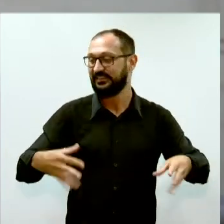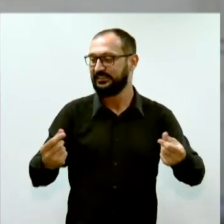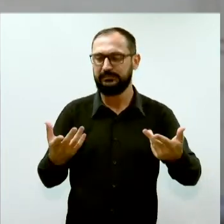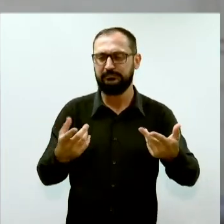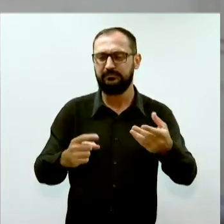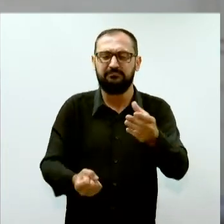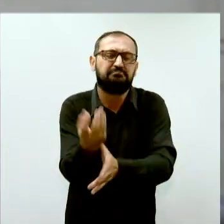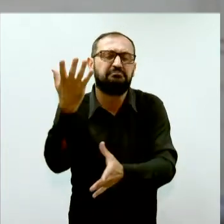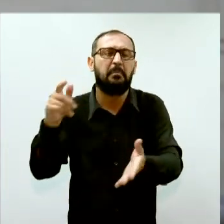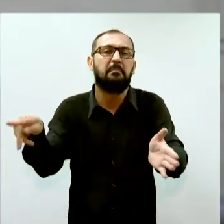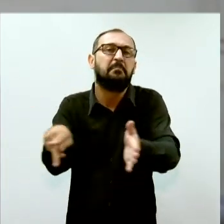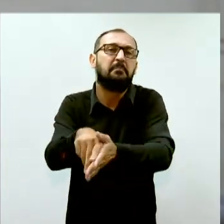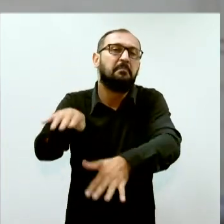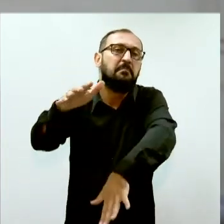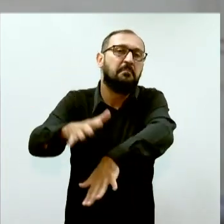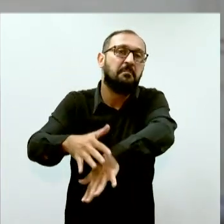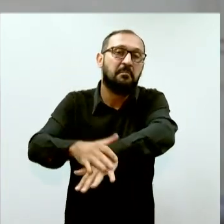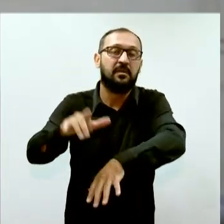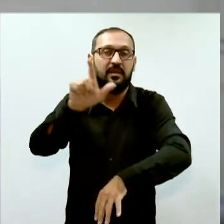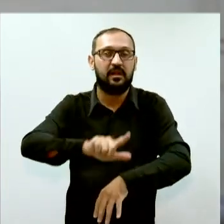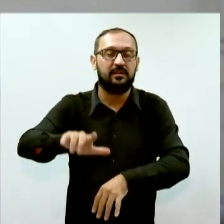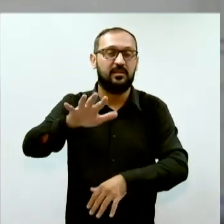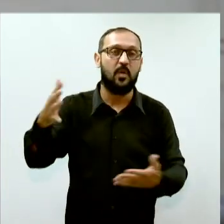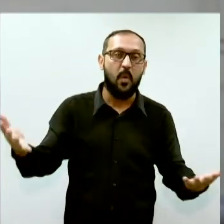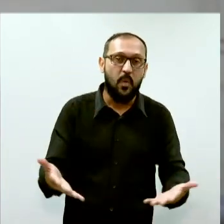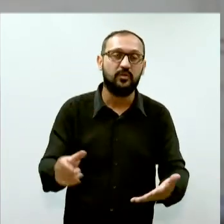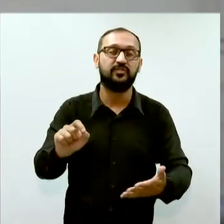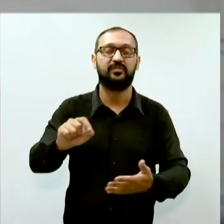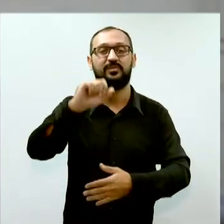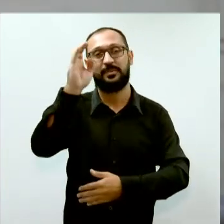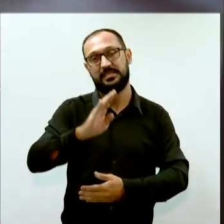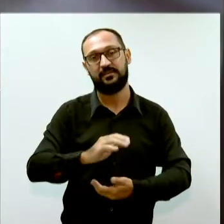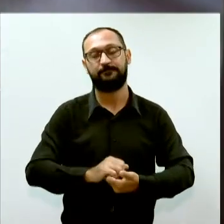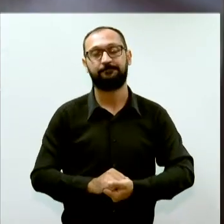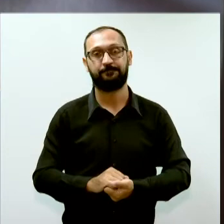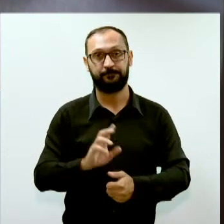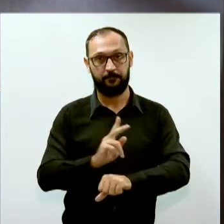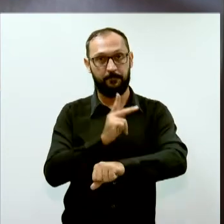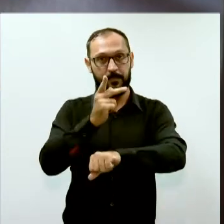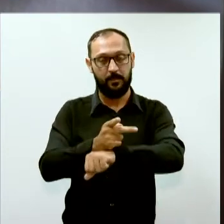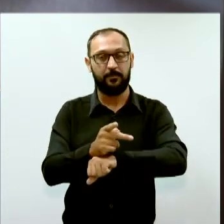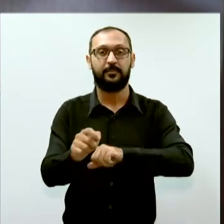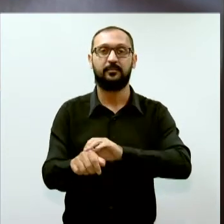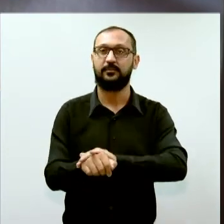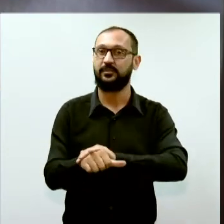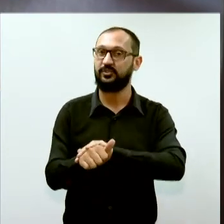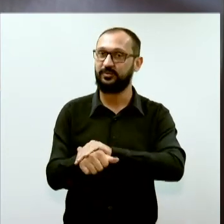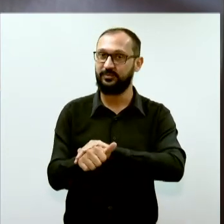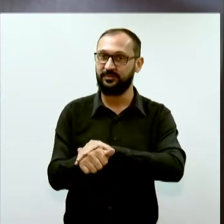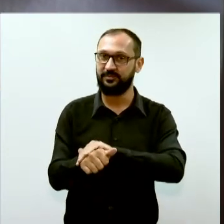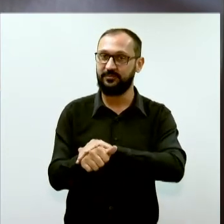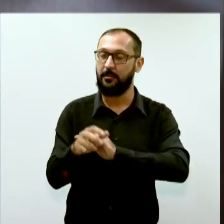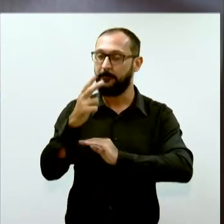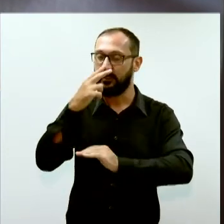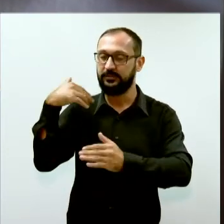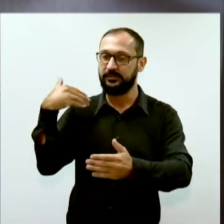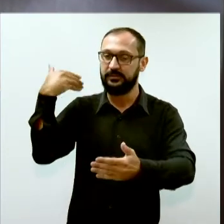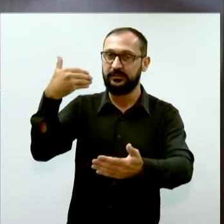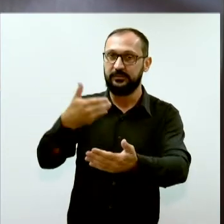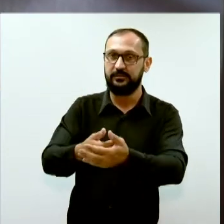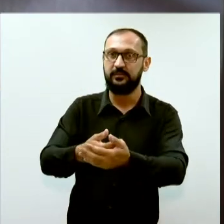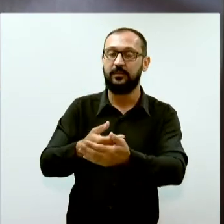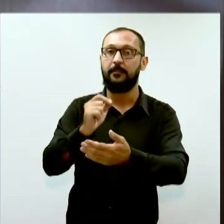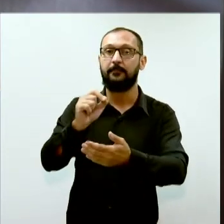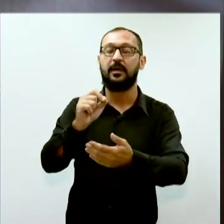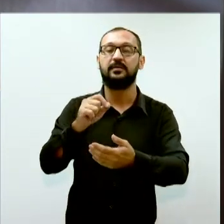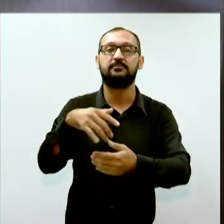fazer uma curadoria independente da literatura contemporânea brasileira. Em relação ao Prêmio Jabuti, me parece que de uns tempos para